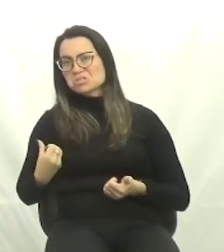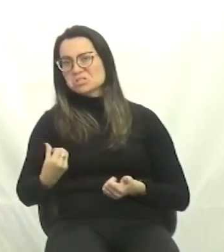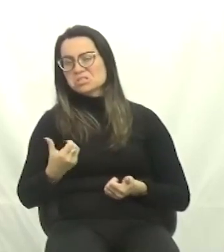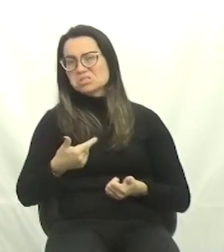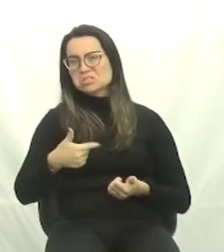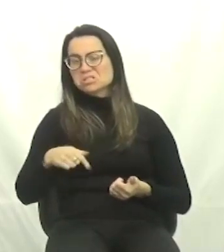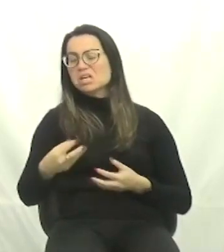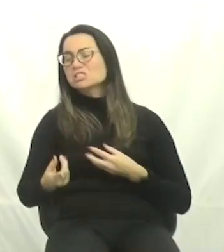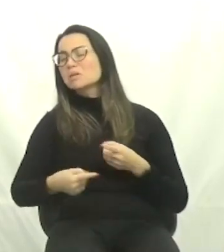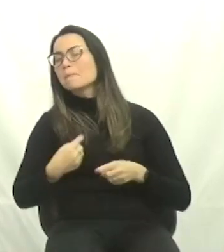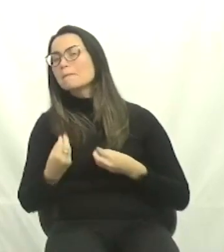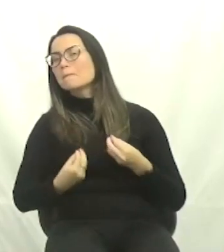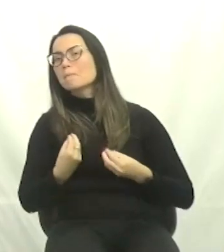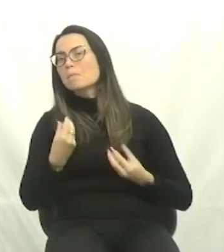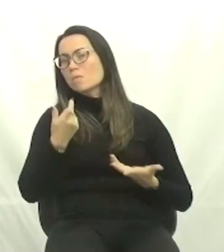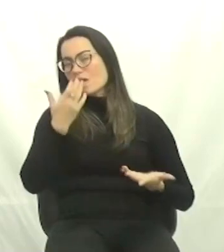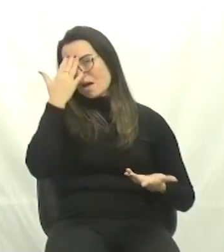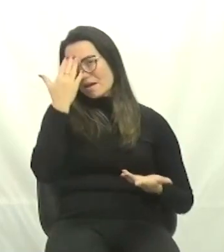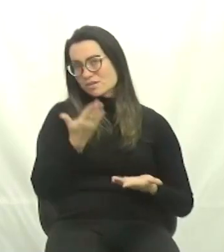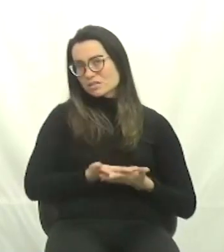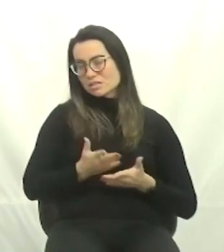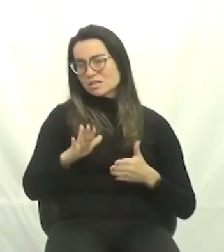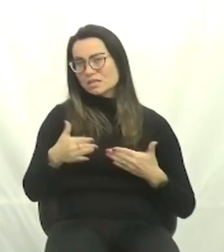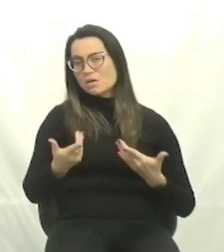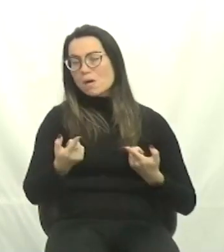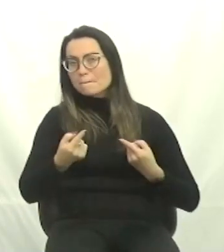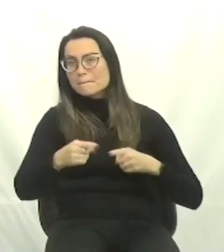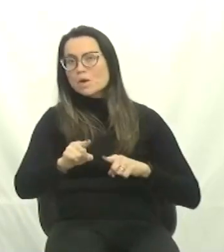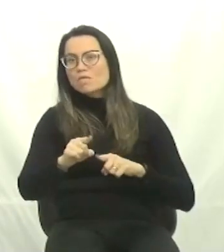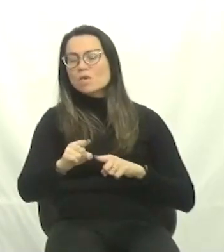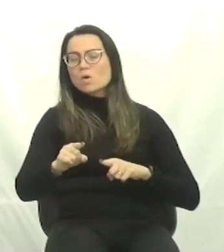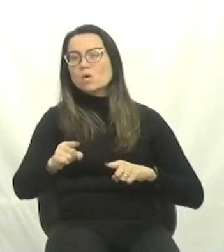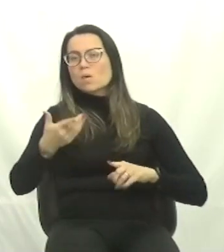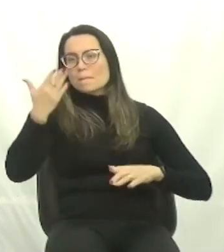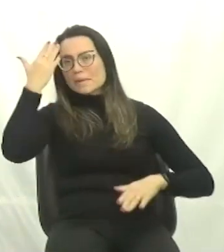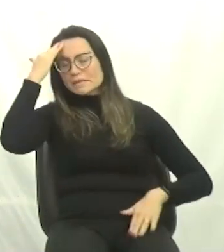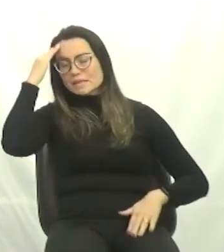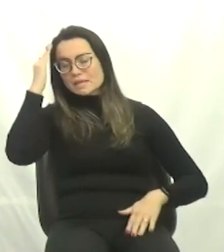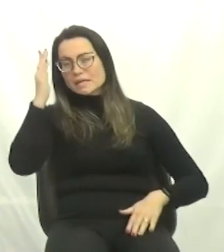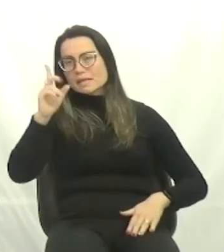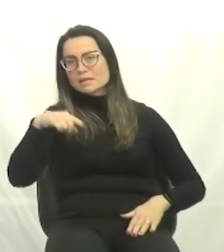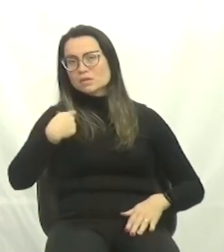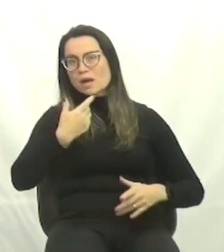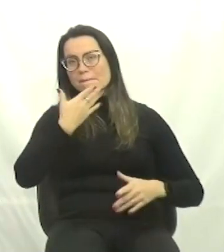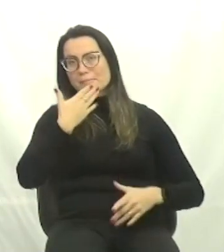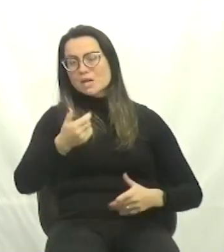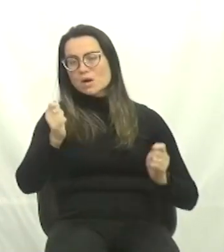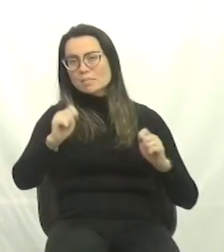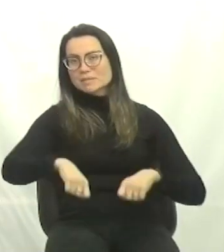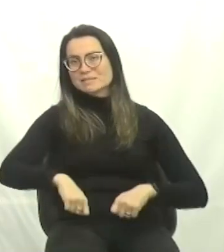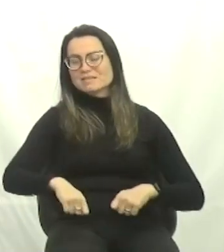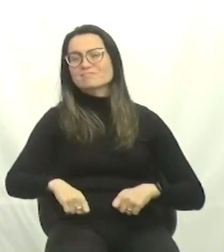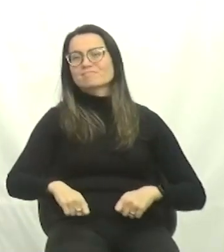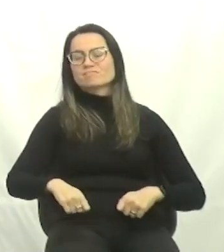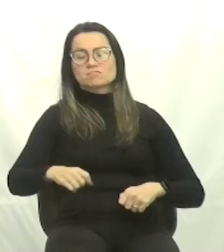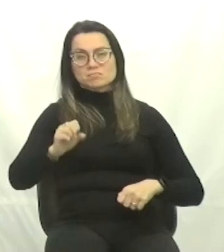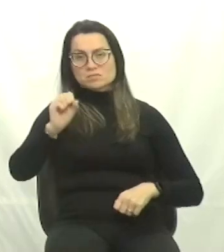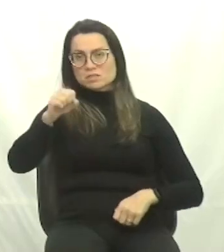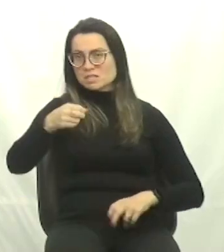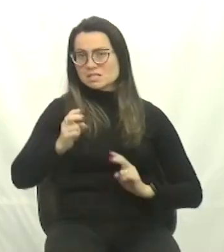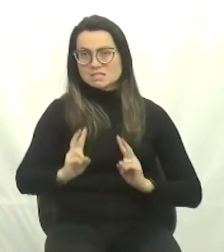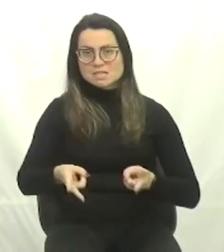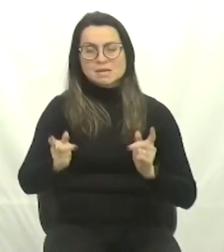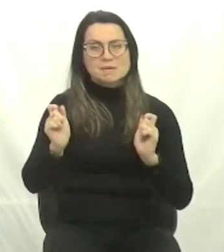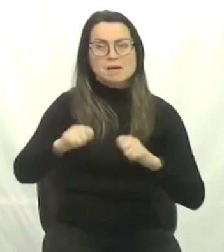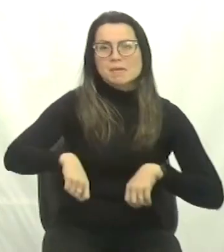gente acha isso? Então, eu faço essa provocação para entender. Ou a gente capacita, aliás, eu acho que isso é inerente, né? A capacitação dos estagiários precisa ser